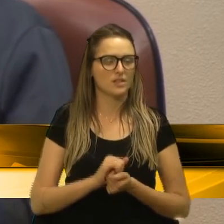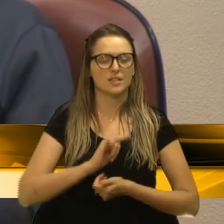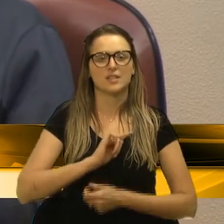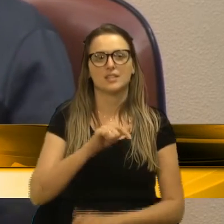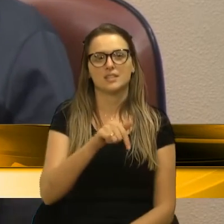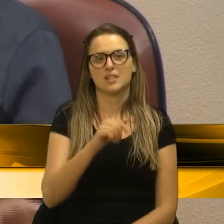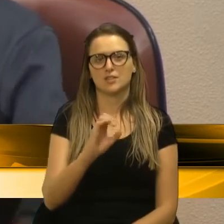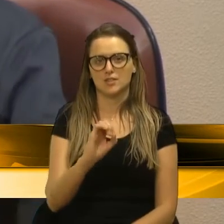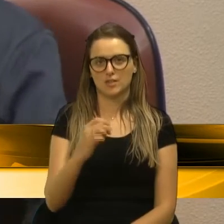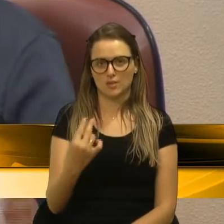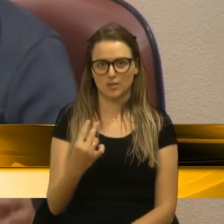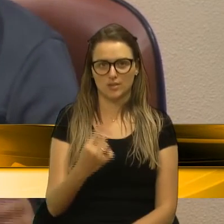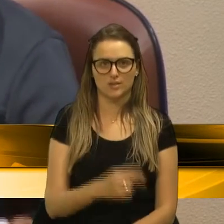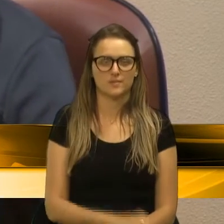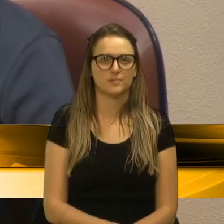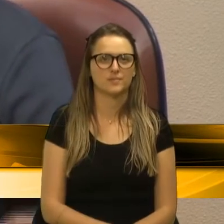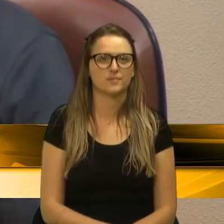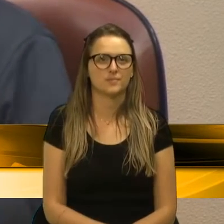2204-702.